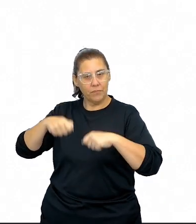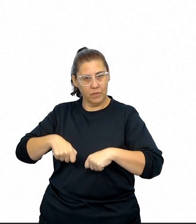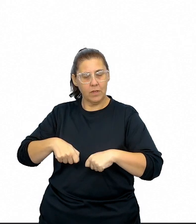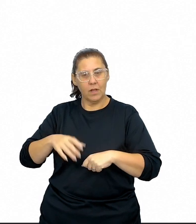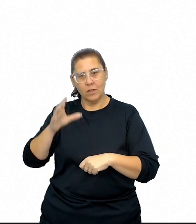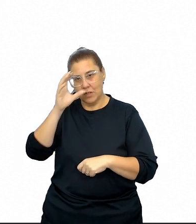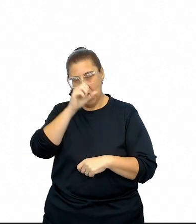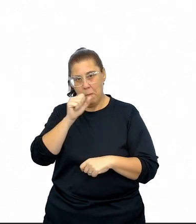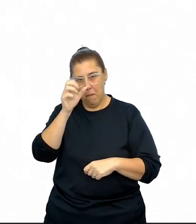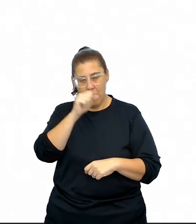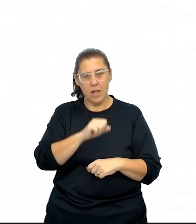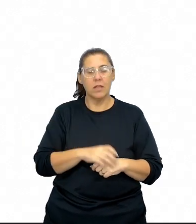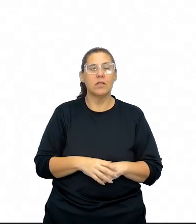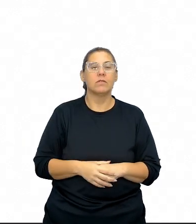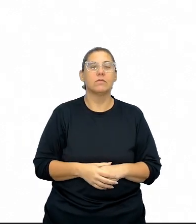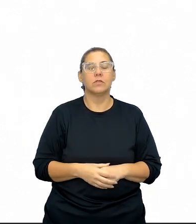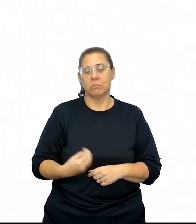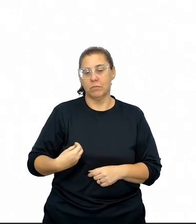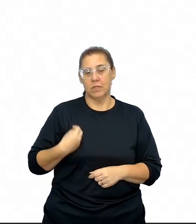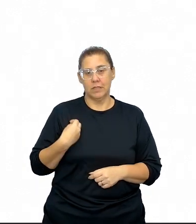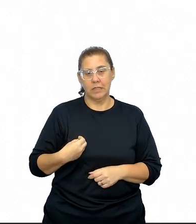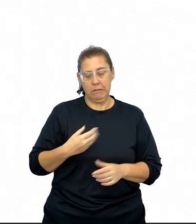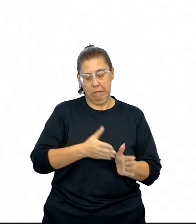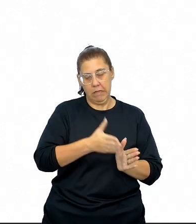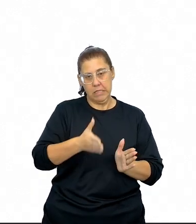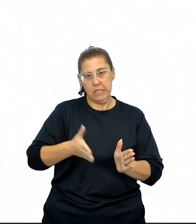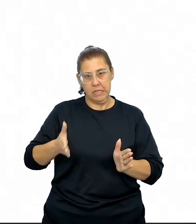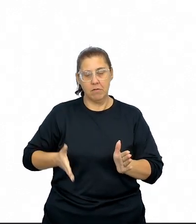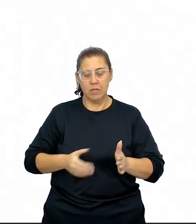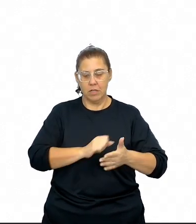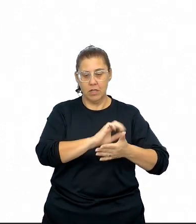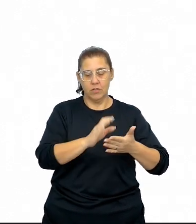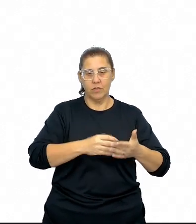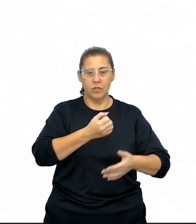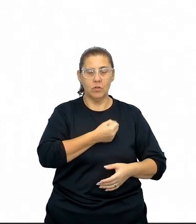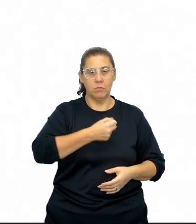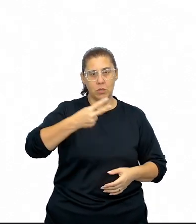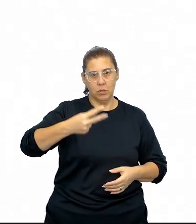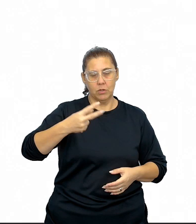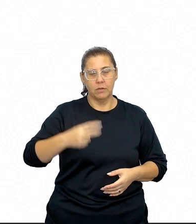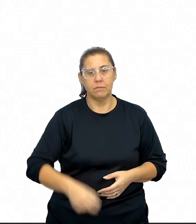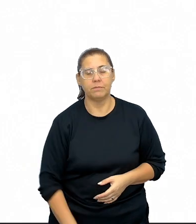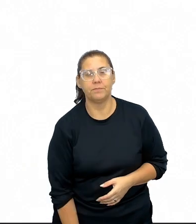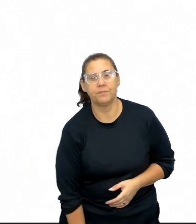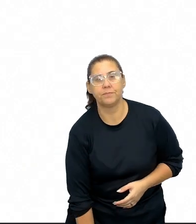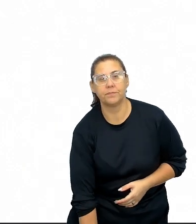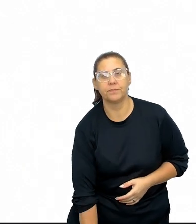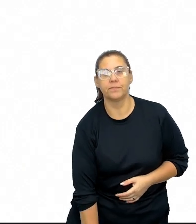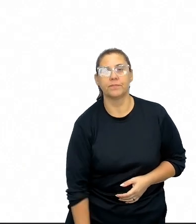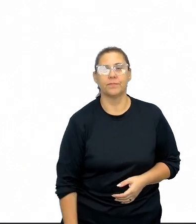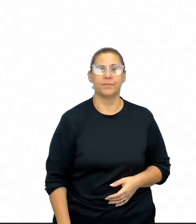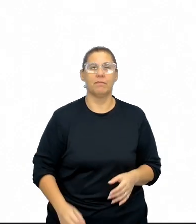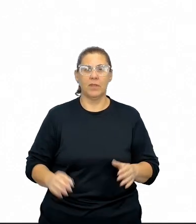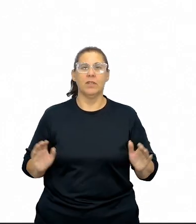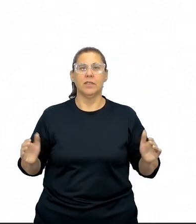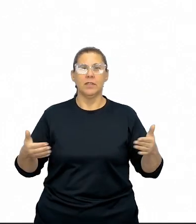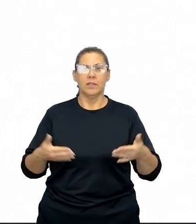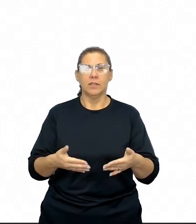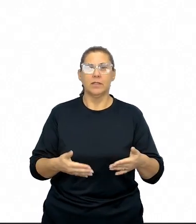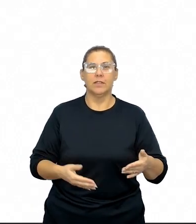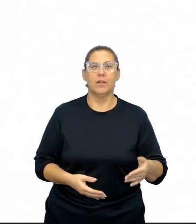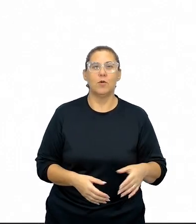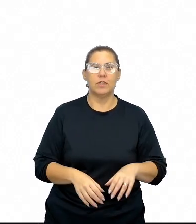de aprendizagem presentes na sequência de atividades 2, enfatizando o nosso eixo